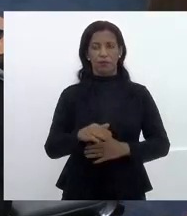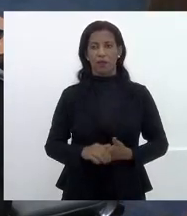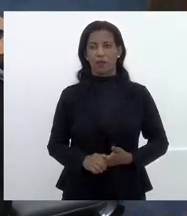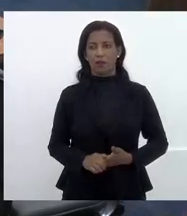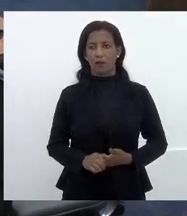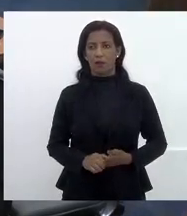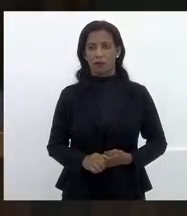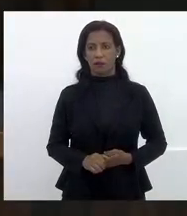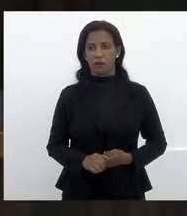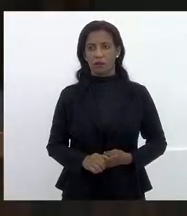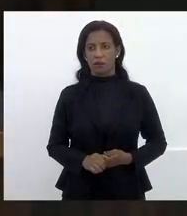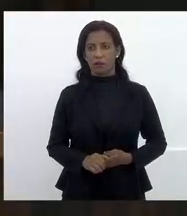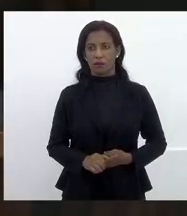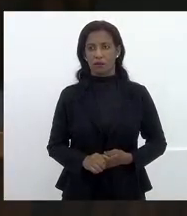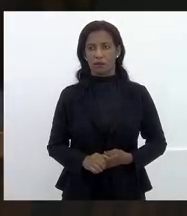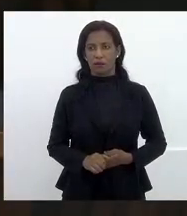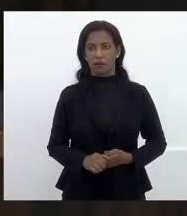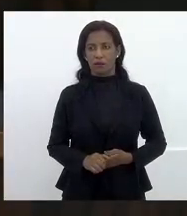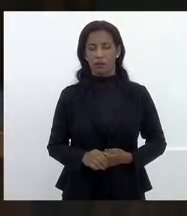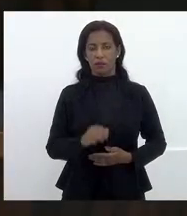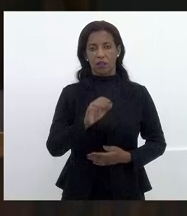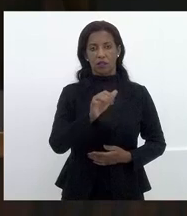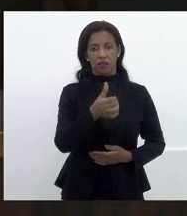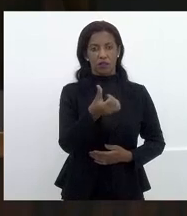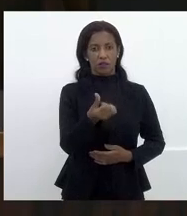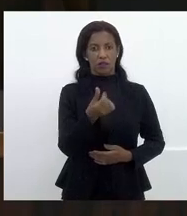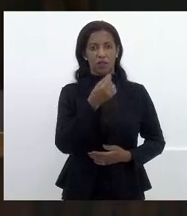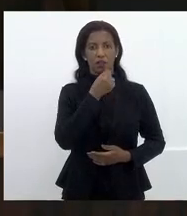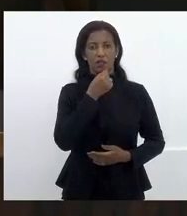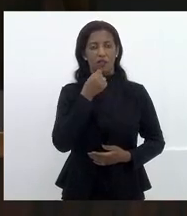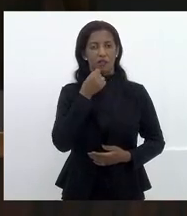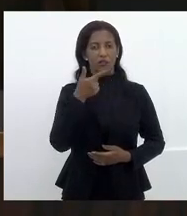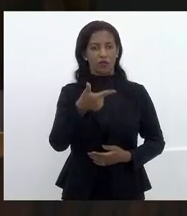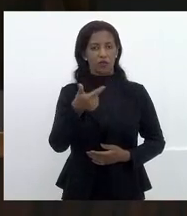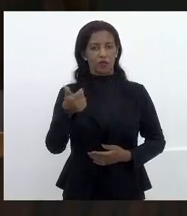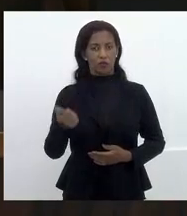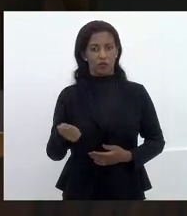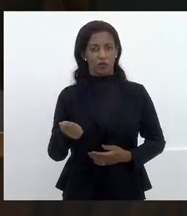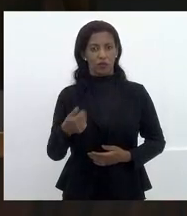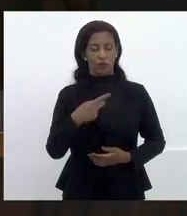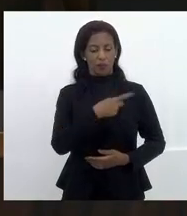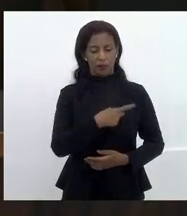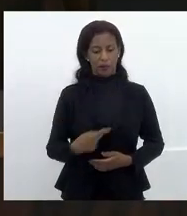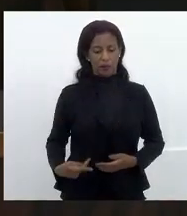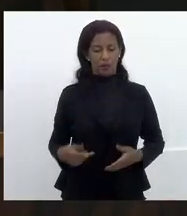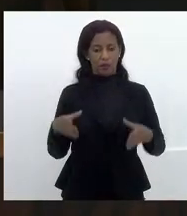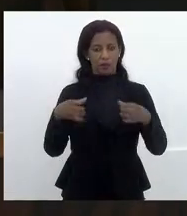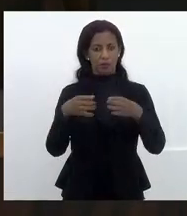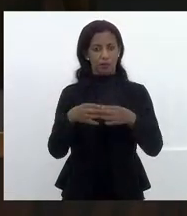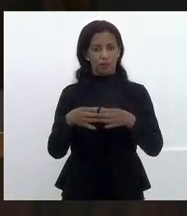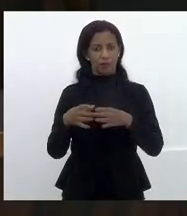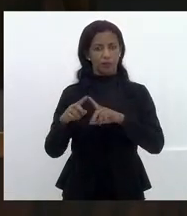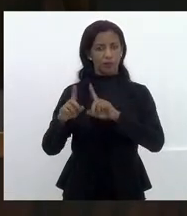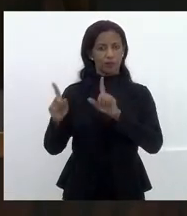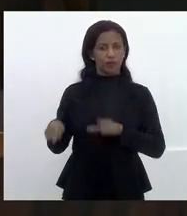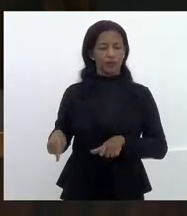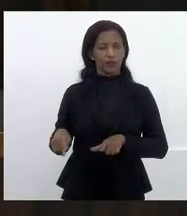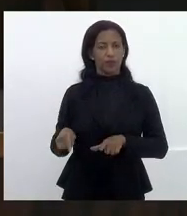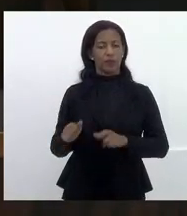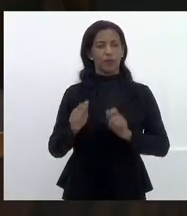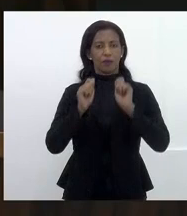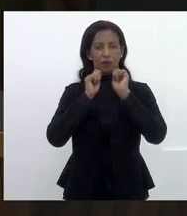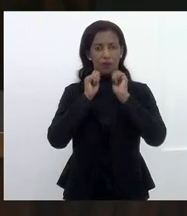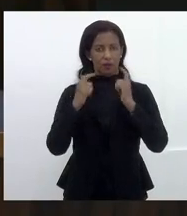dia Dezesseis de setembro de 2021 como presidente da Comissão de servidores públicos da Assembleia